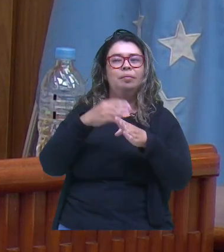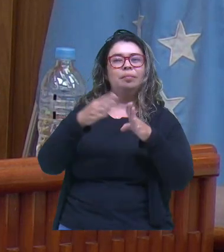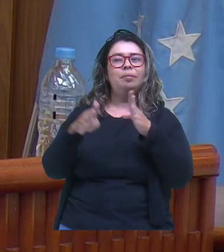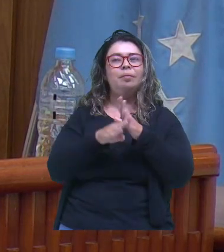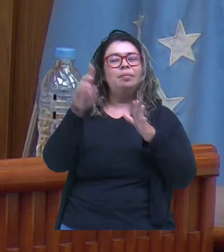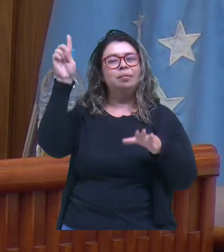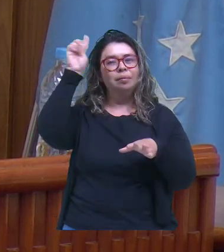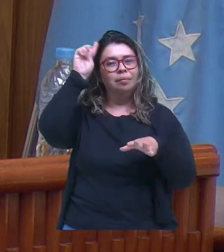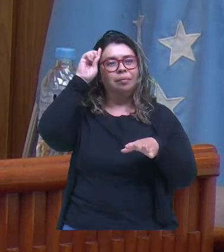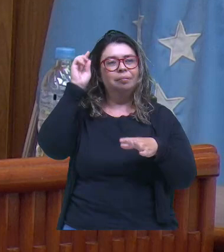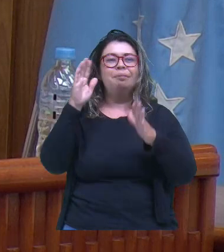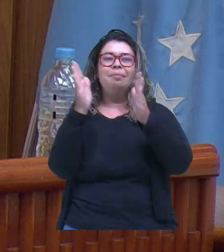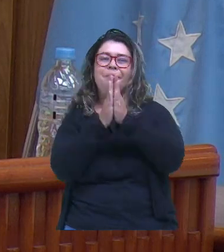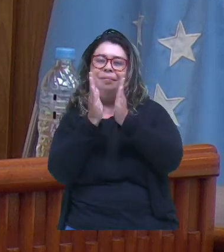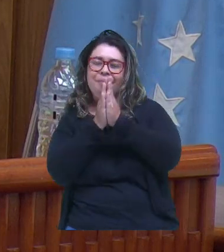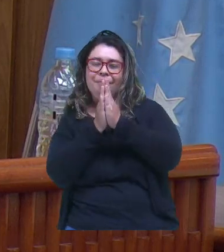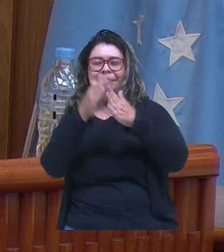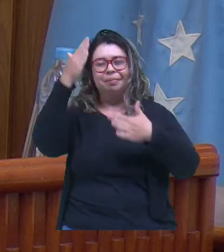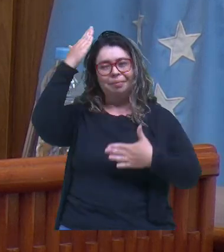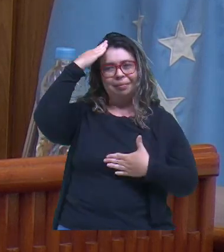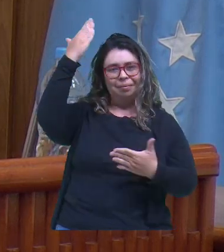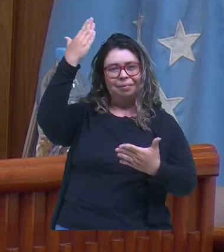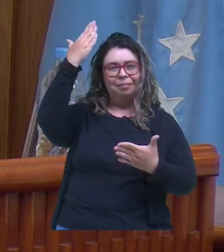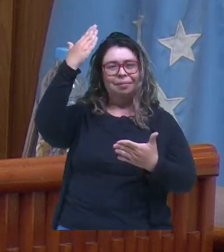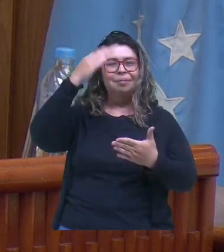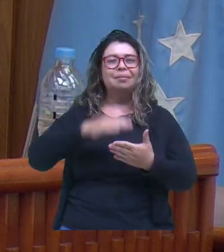dias. Parabéns, muito obrigado.